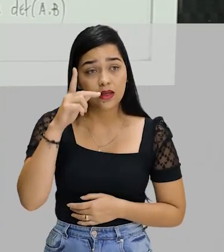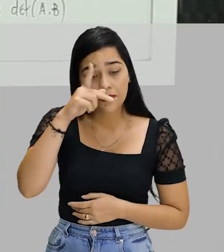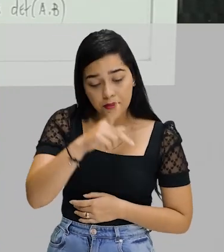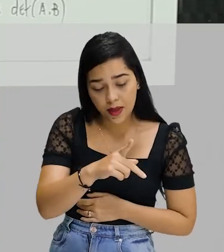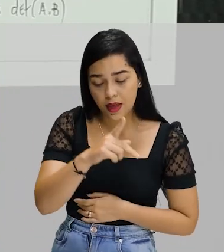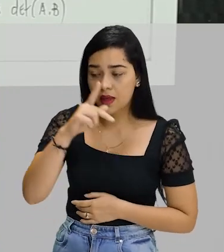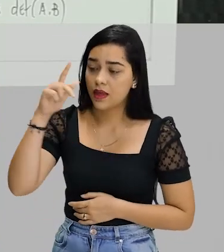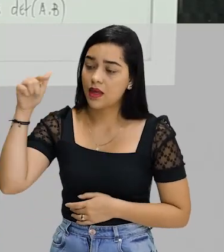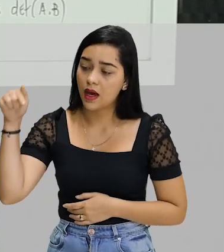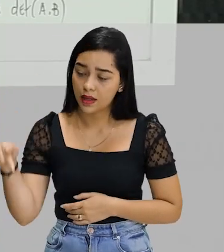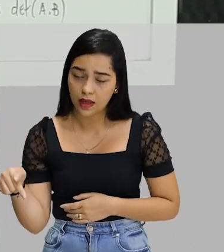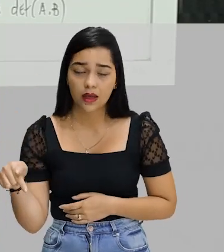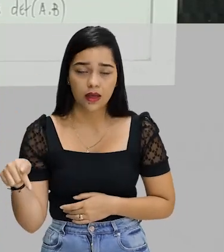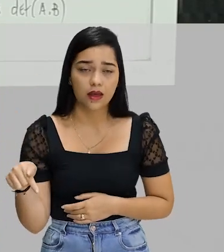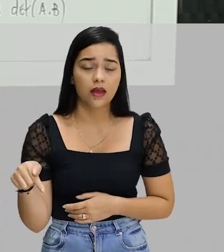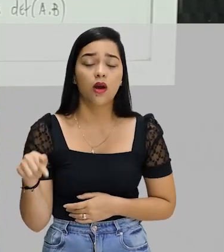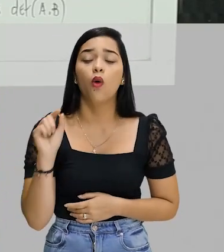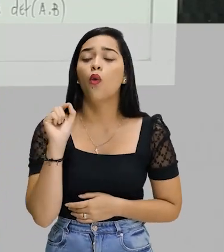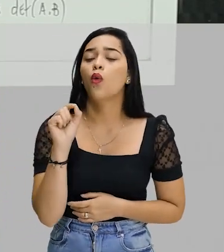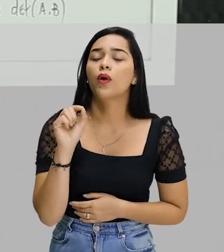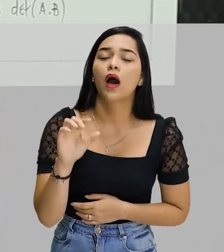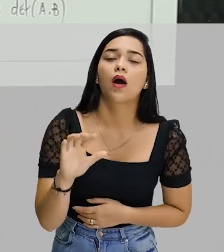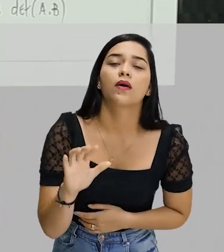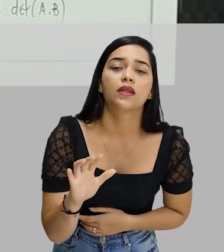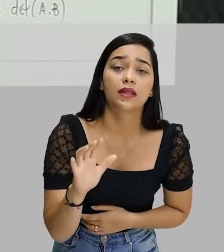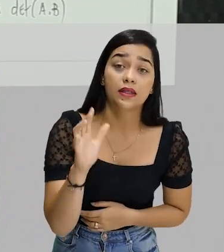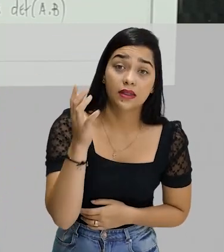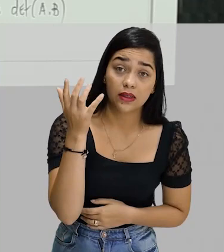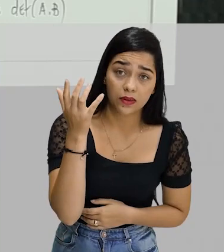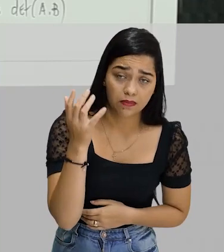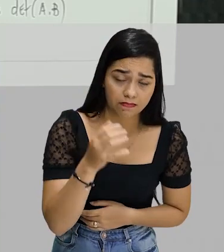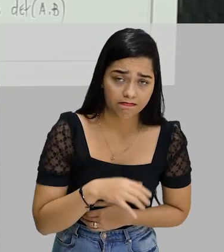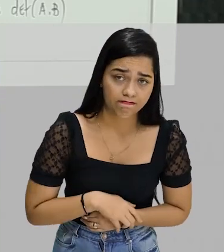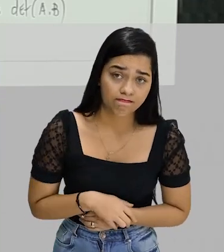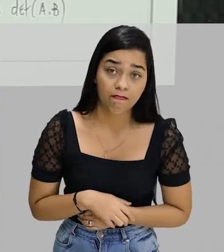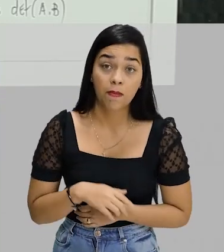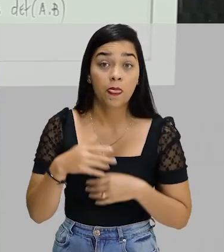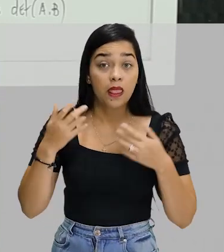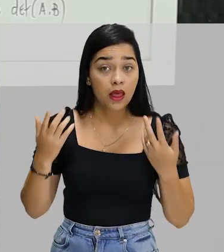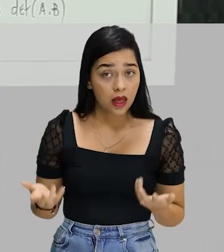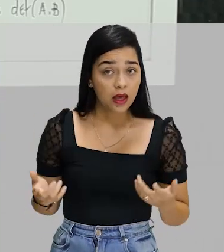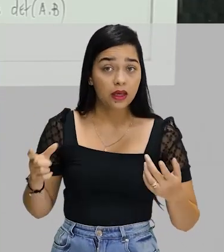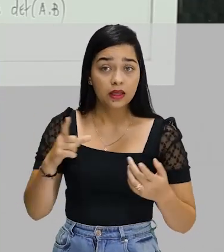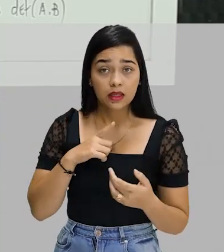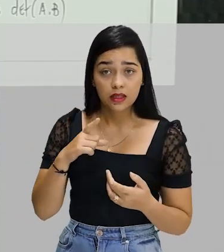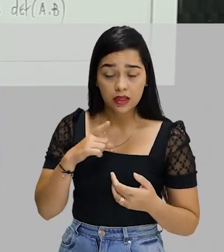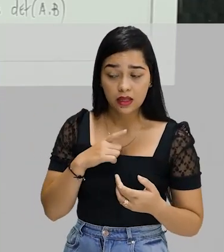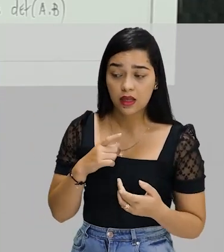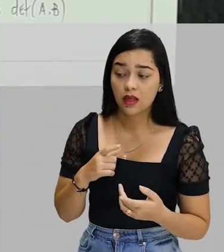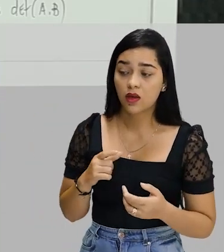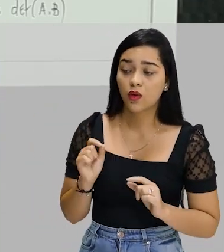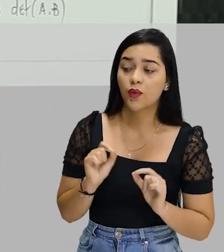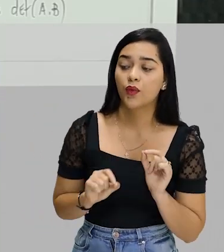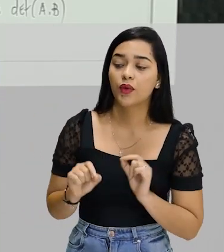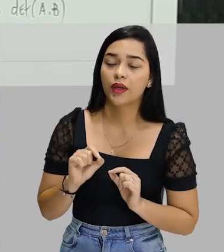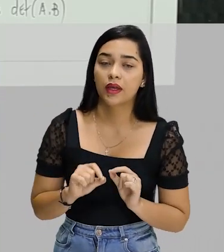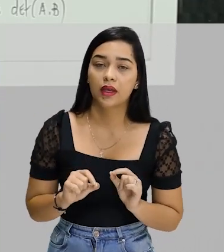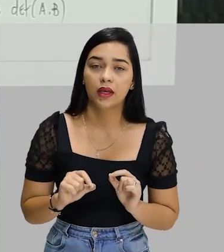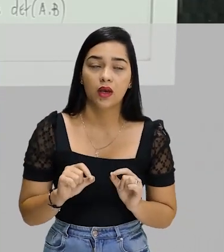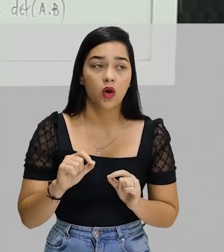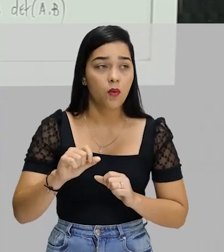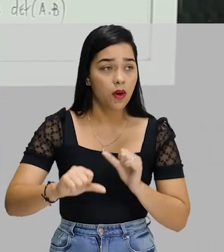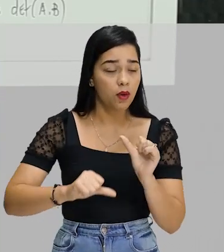essa matriz Q, o que aconteceu aqui? Na verdade, aconteceu apenas